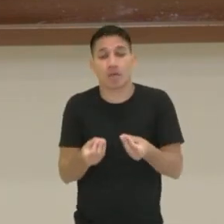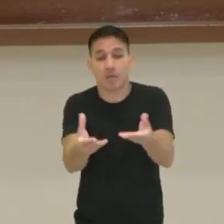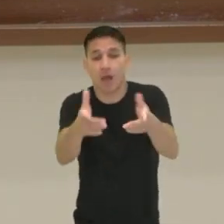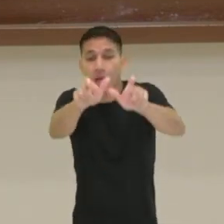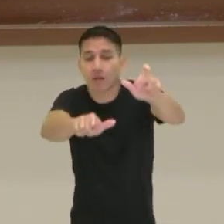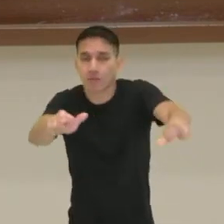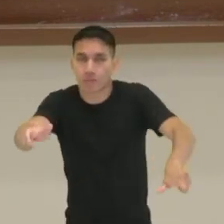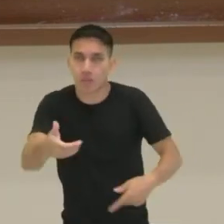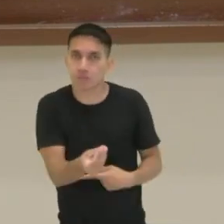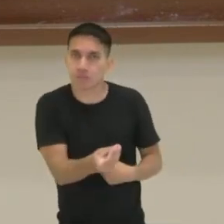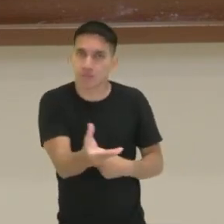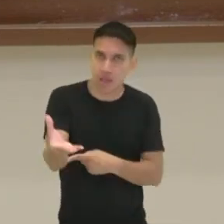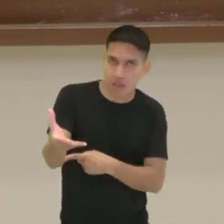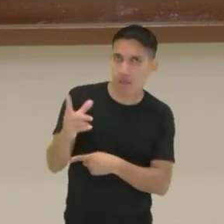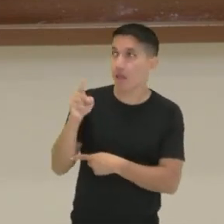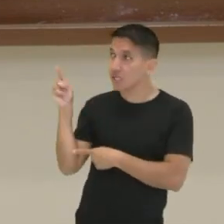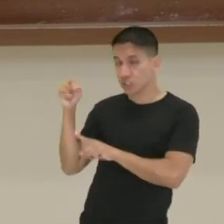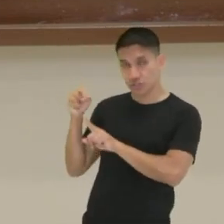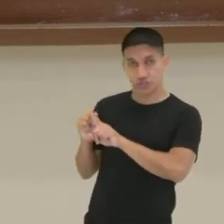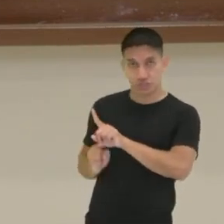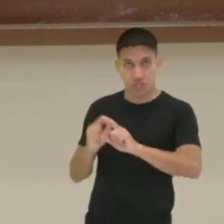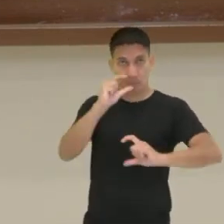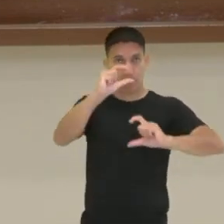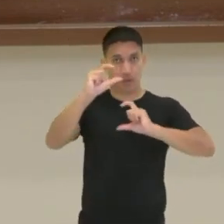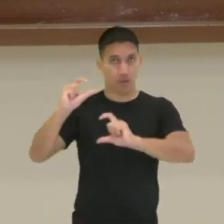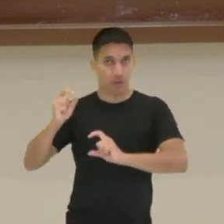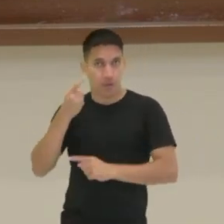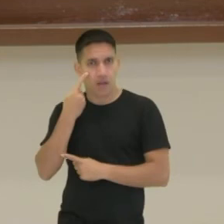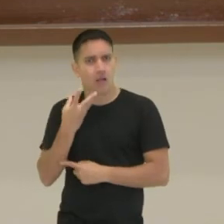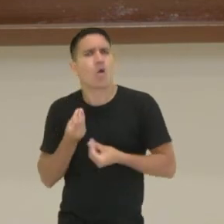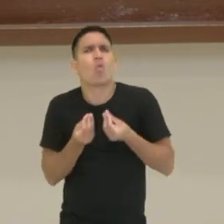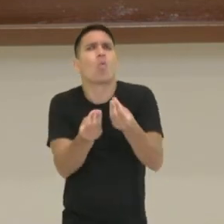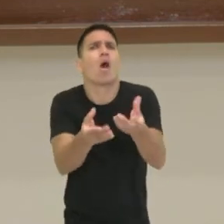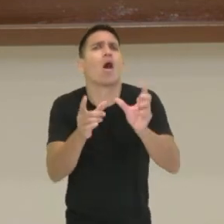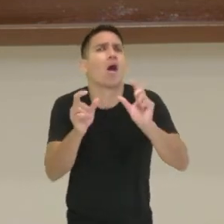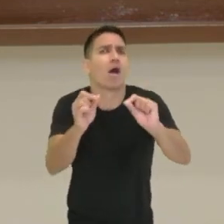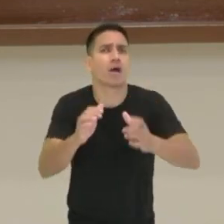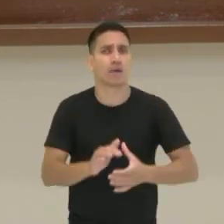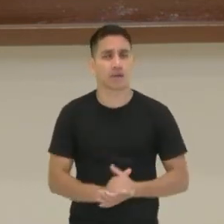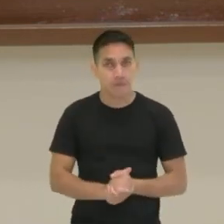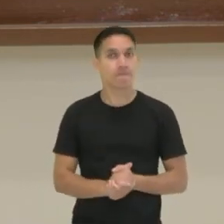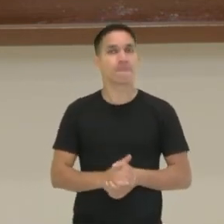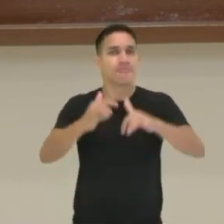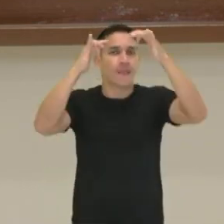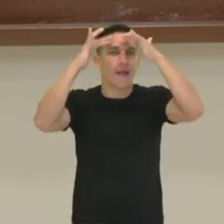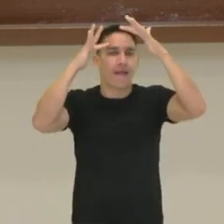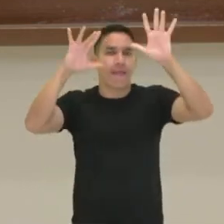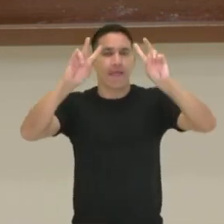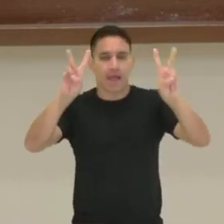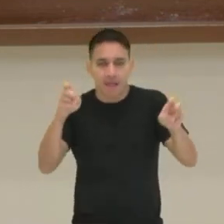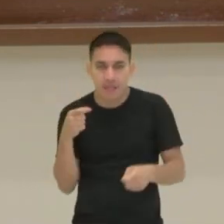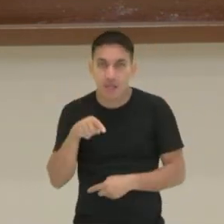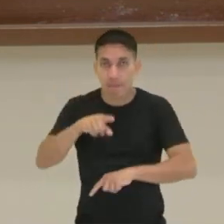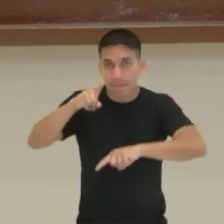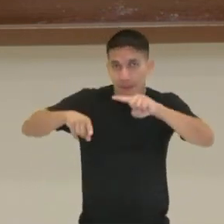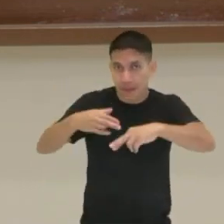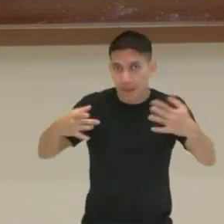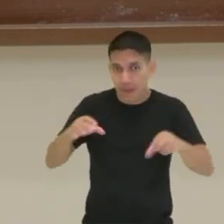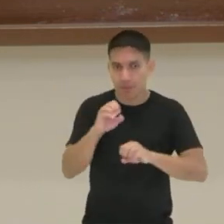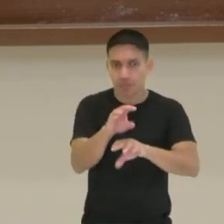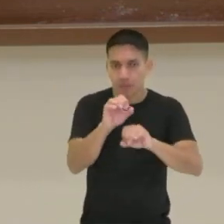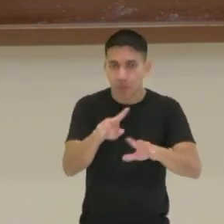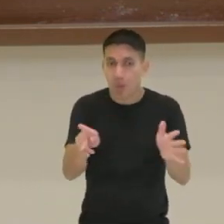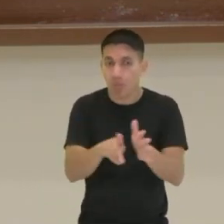se dirige esse tipo de histórias em quadrinhos, esse tipo de reflexão. Então, esse material educativo foi pensado para